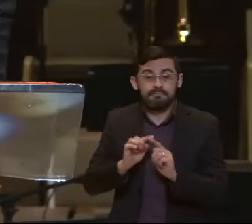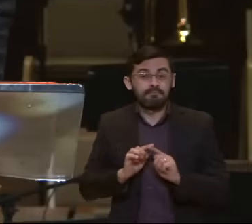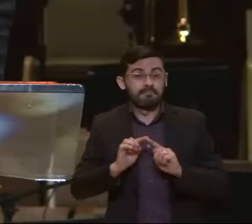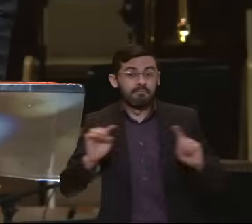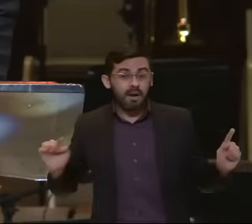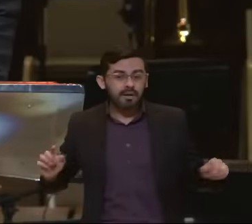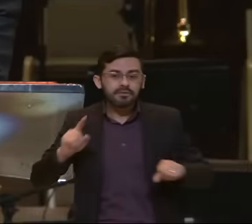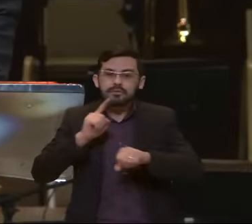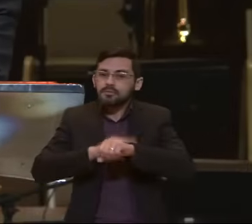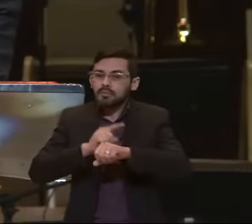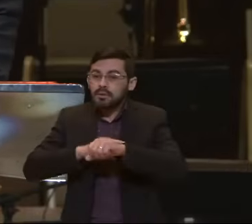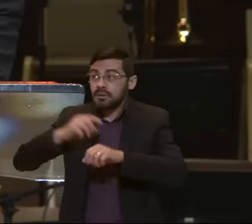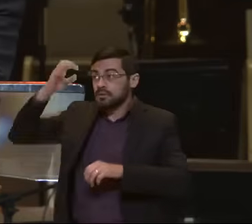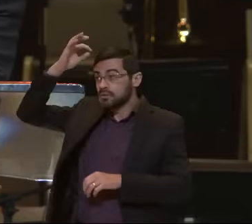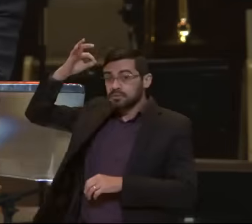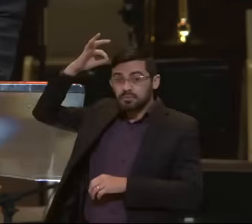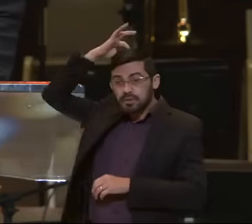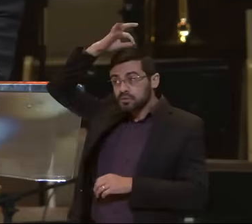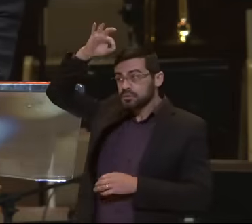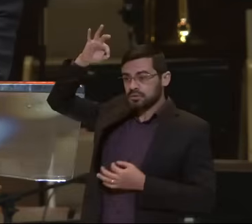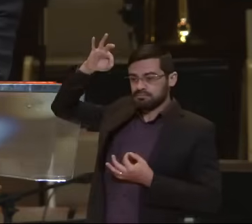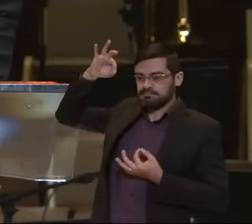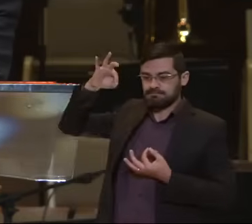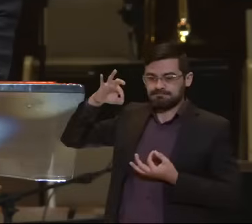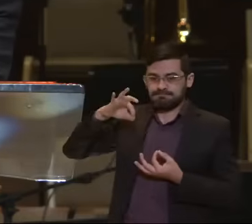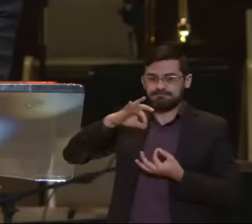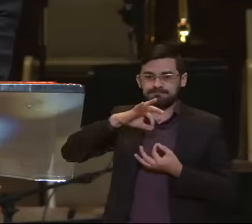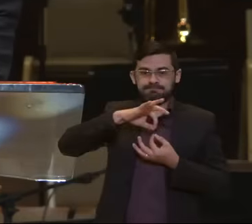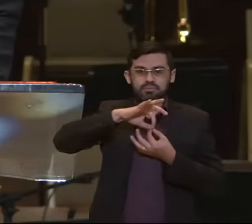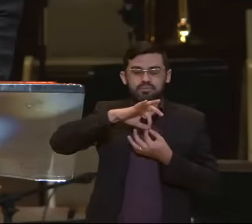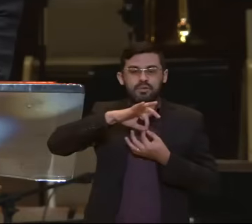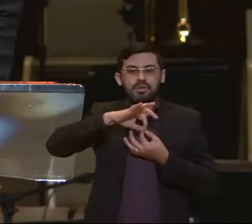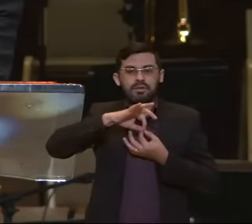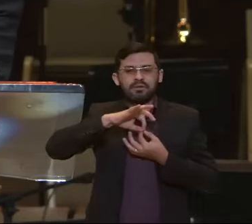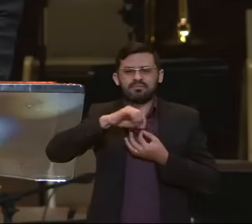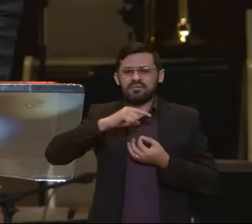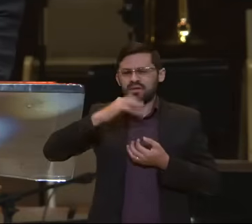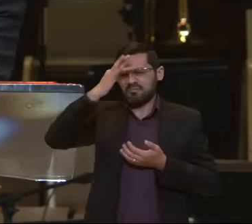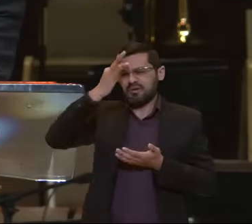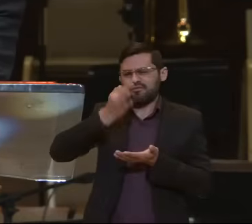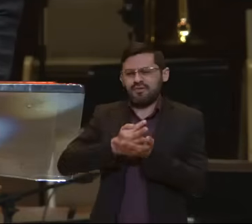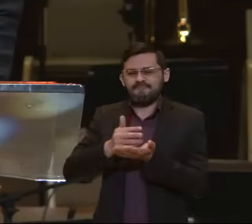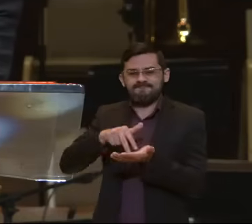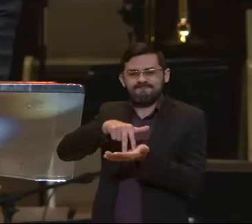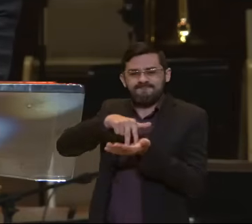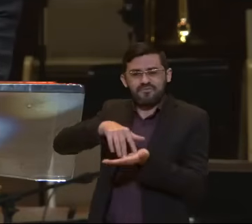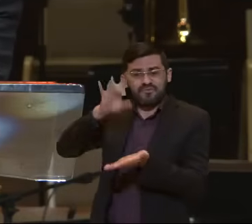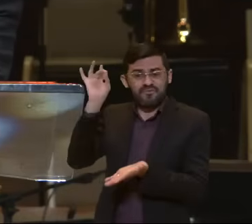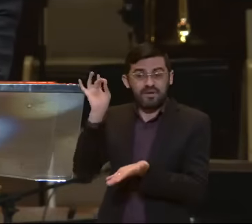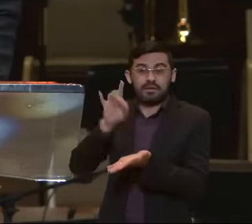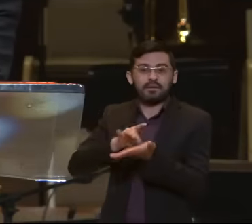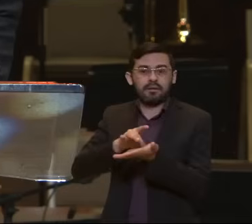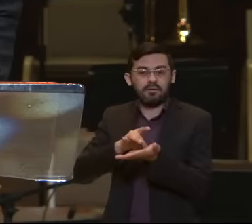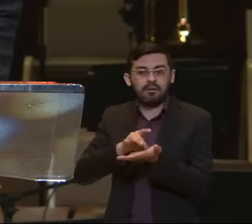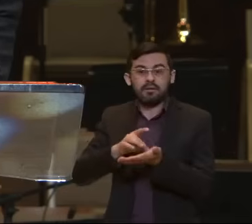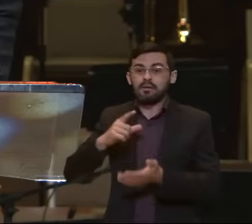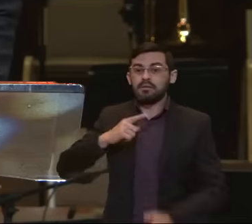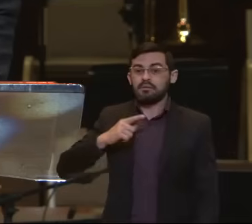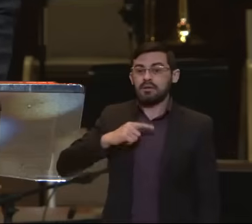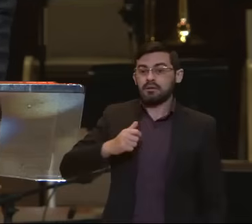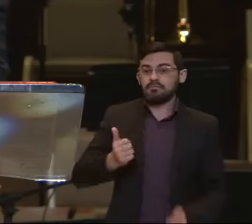Santo de Deus na nossa vida e a gente tem uma fé genuína em Cristo Jesus, há um outro milagre